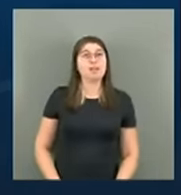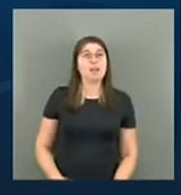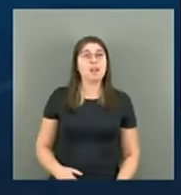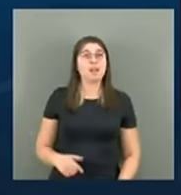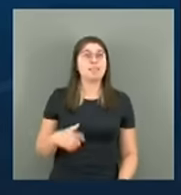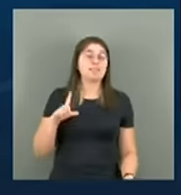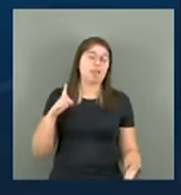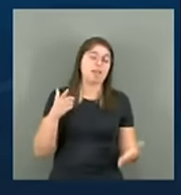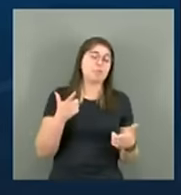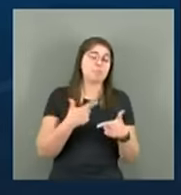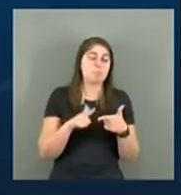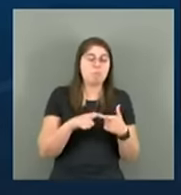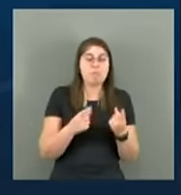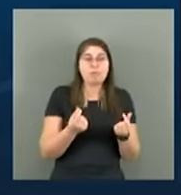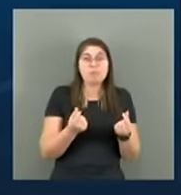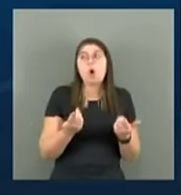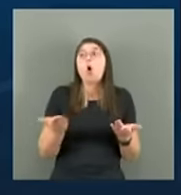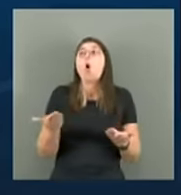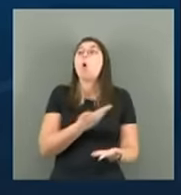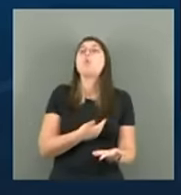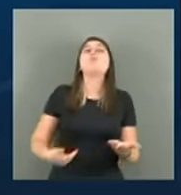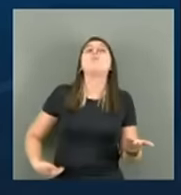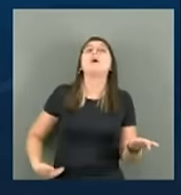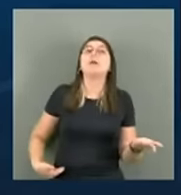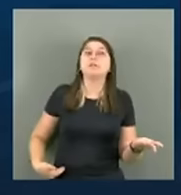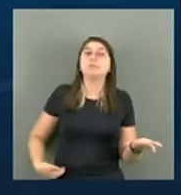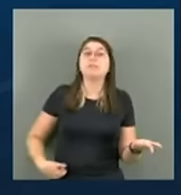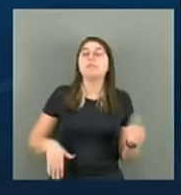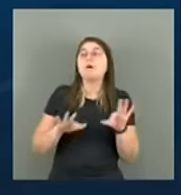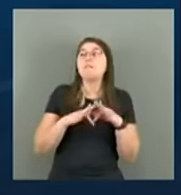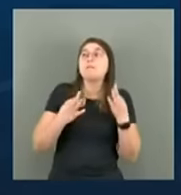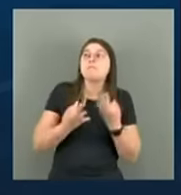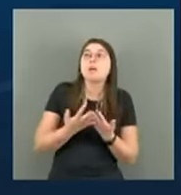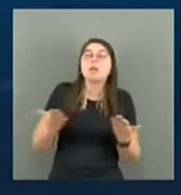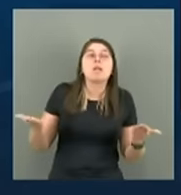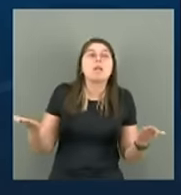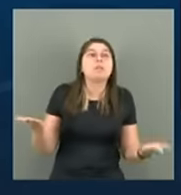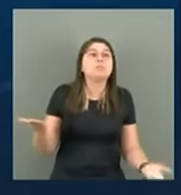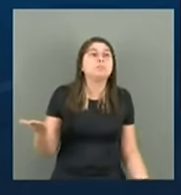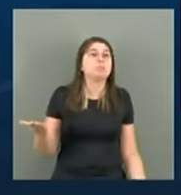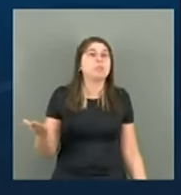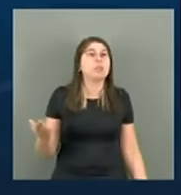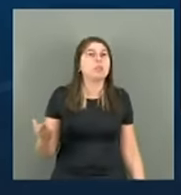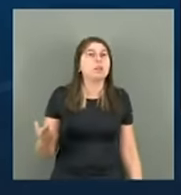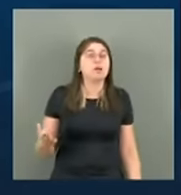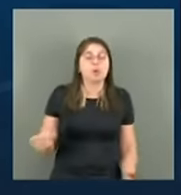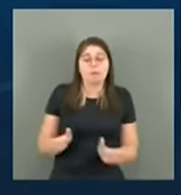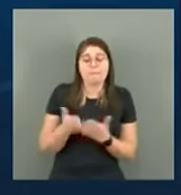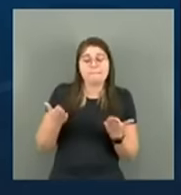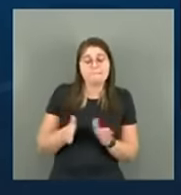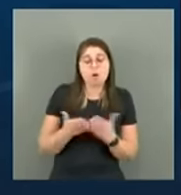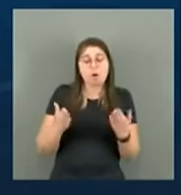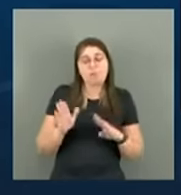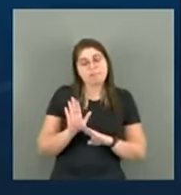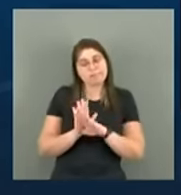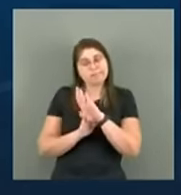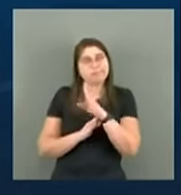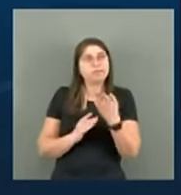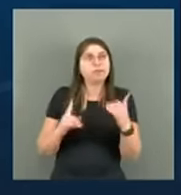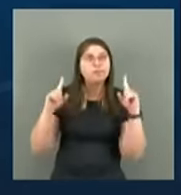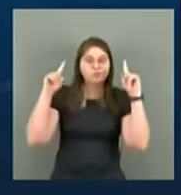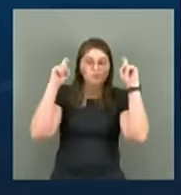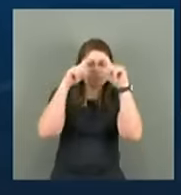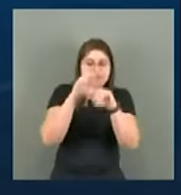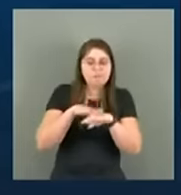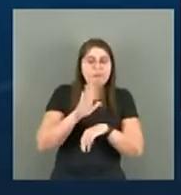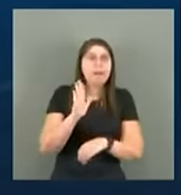dificuldade. Olha o governo que a gente tá tendo aí, cara, tem família aí. Pô, cada dia mais pobre, cada dia mais pessoas com dificuldade. Aí